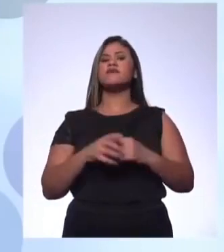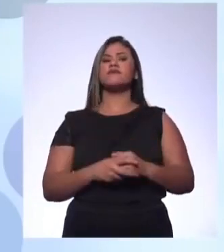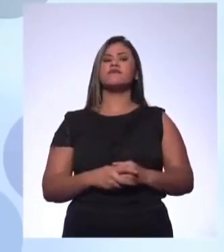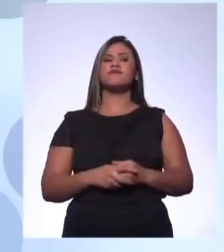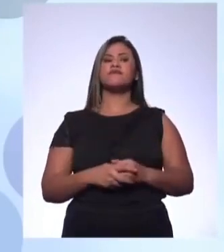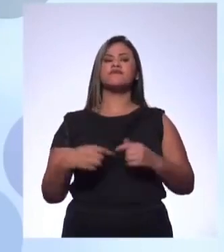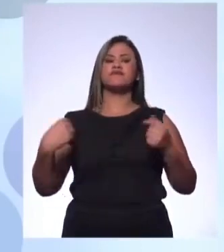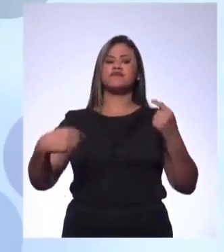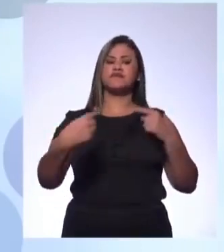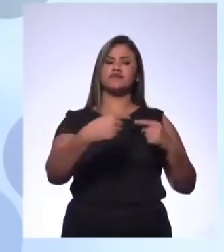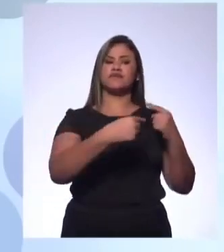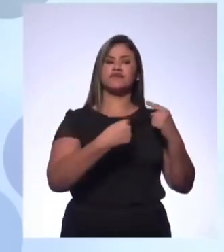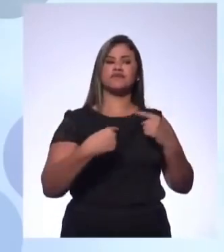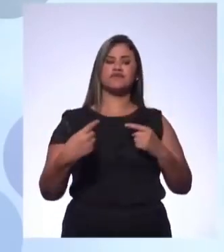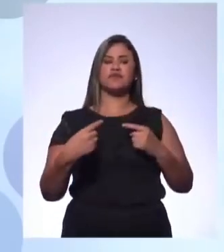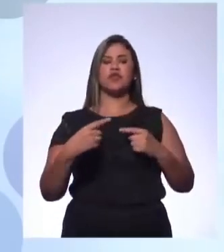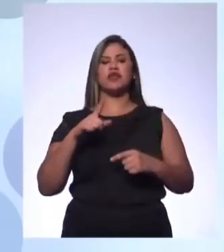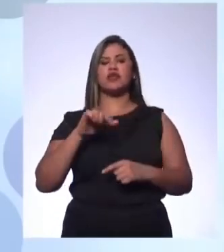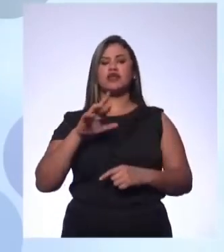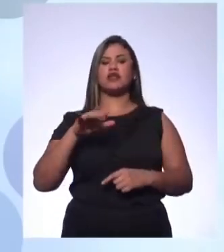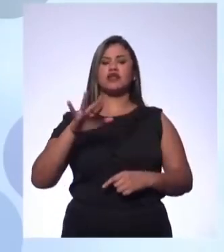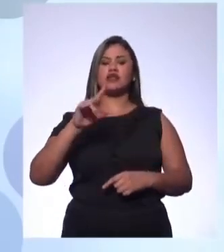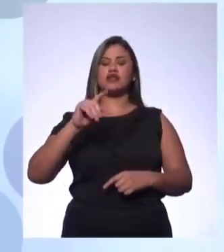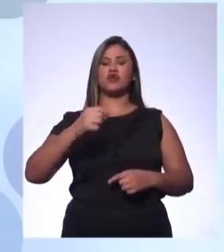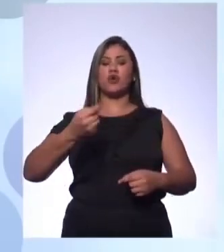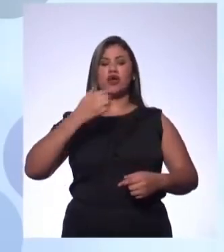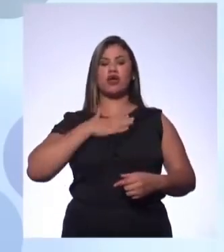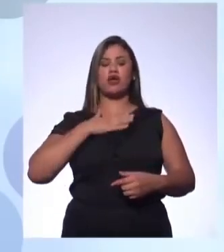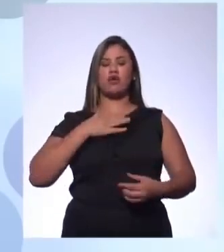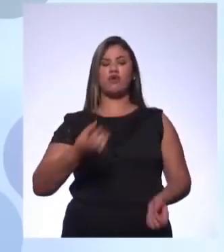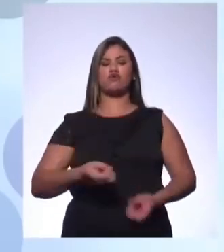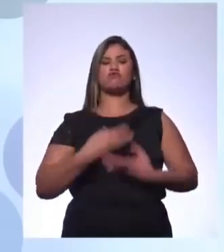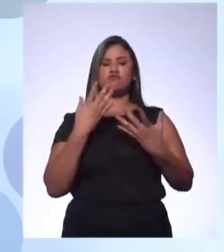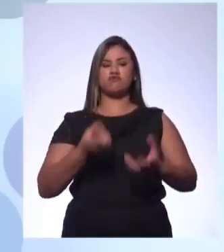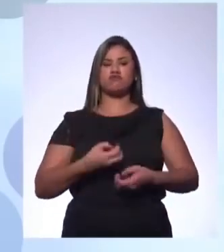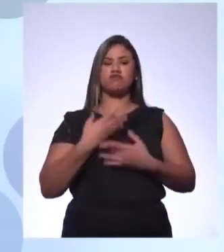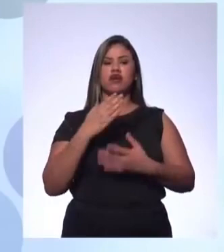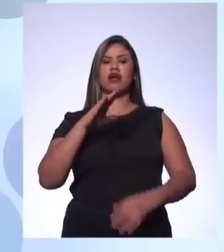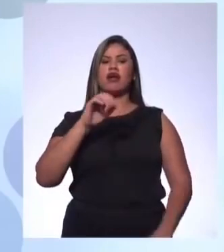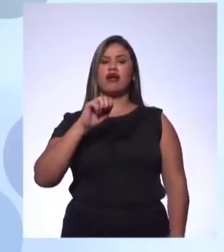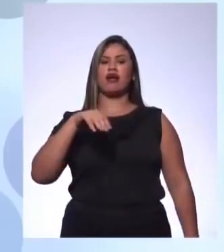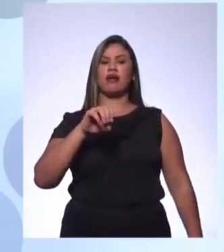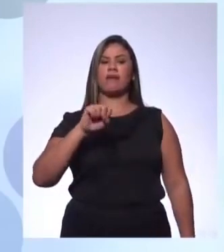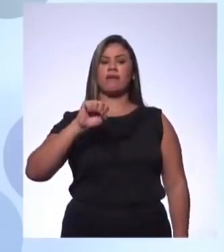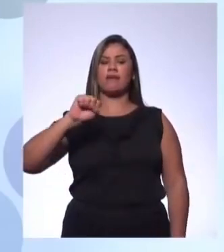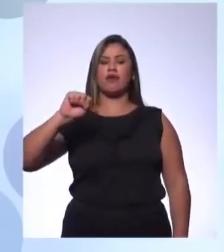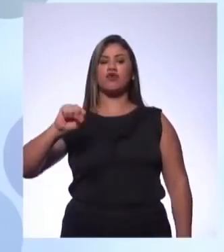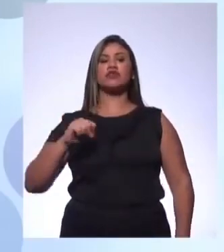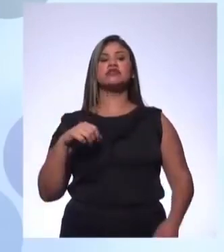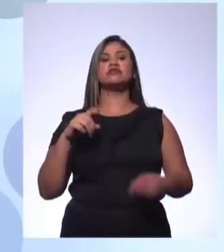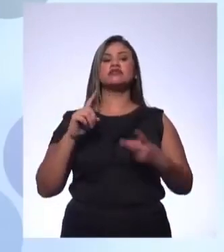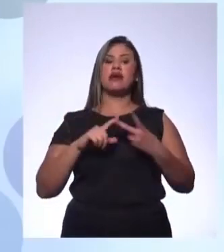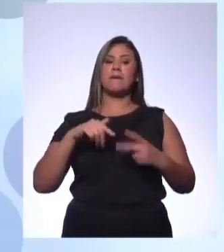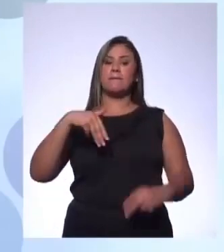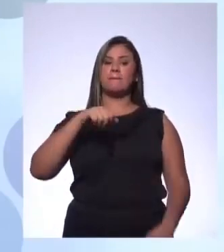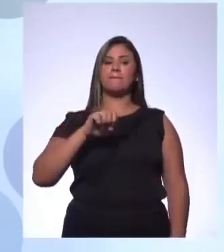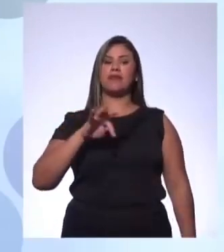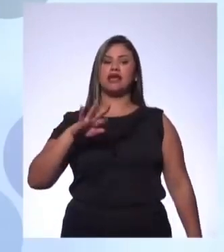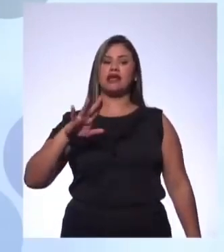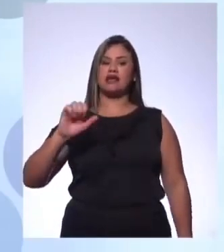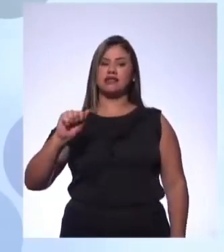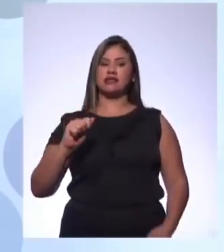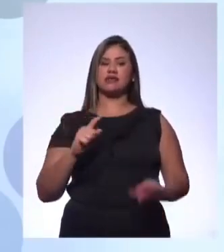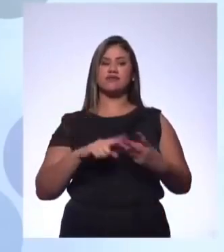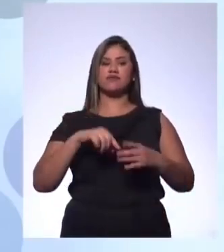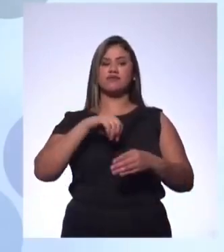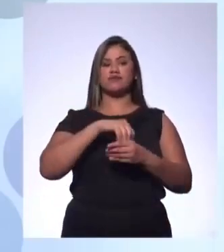falamos da literatura no sentido lírico, falamos de poesia, falamos de poema, Camões, falamos de métrica, né? Falamos do conteúdo